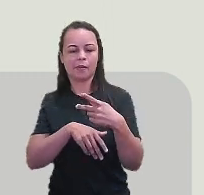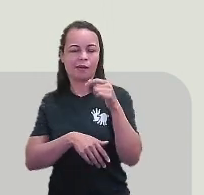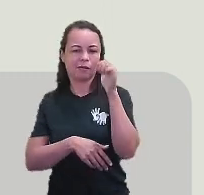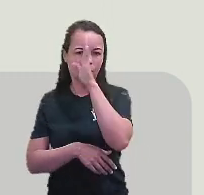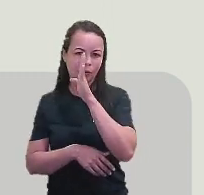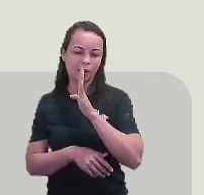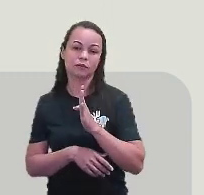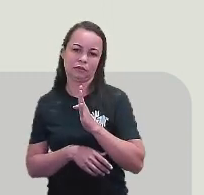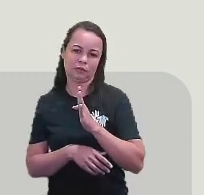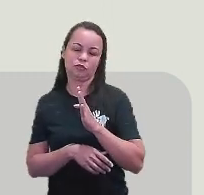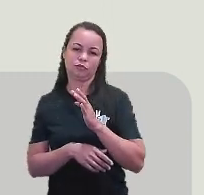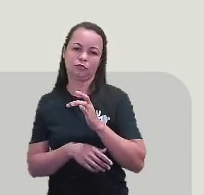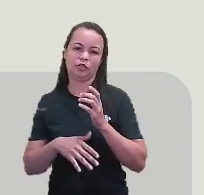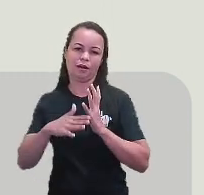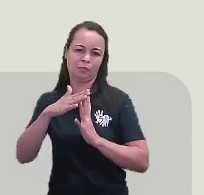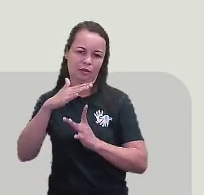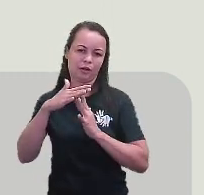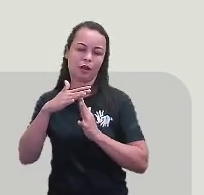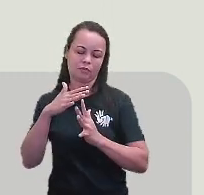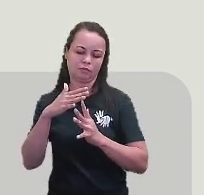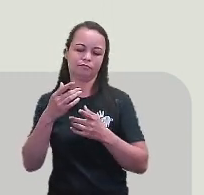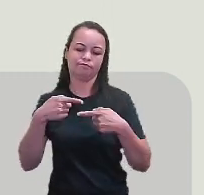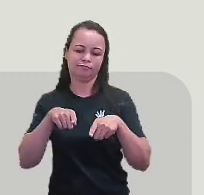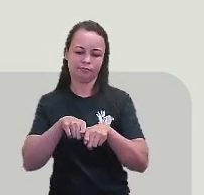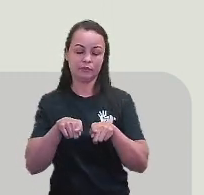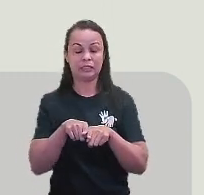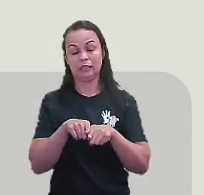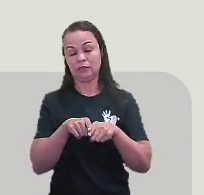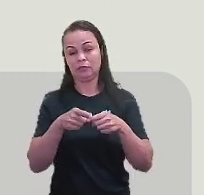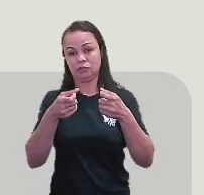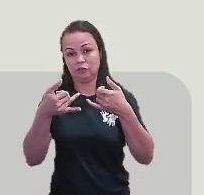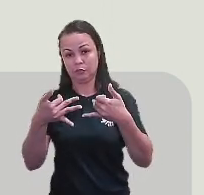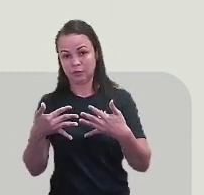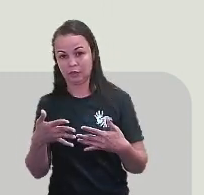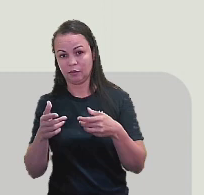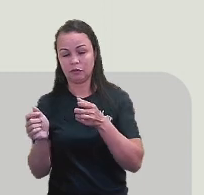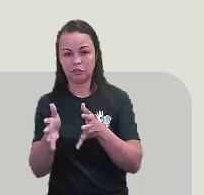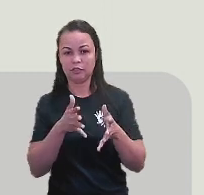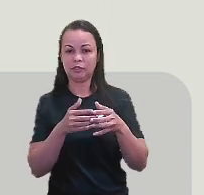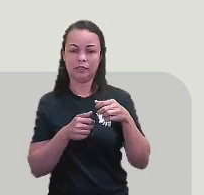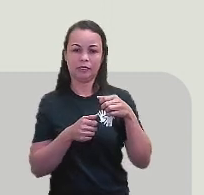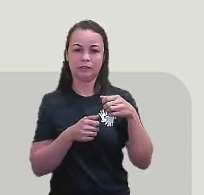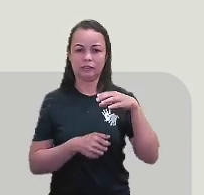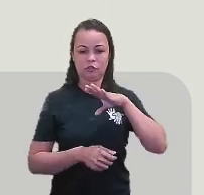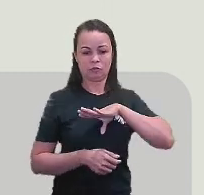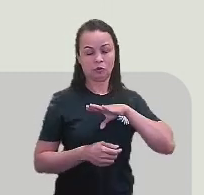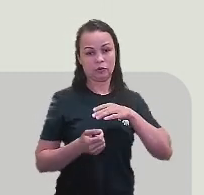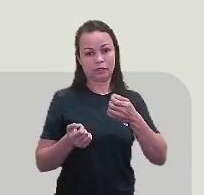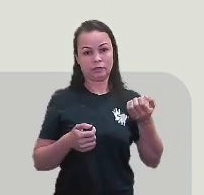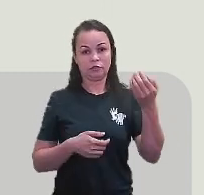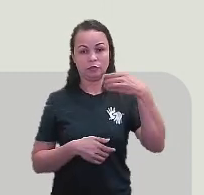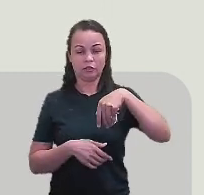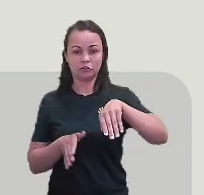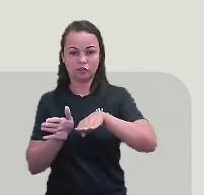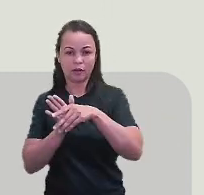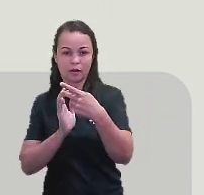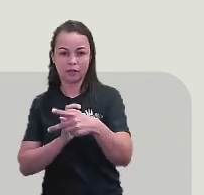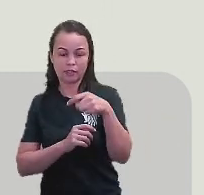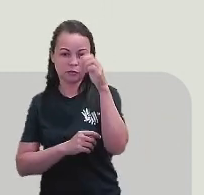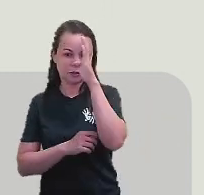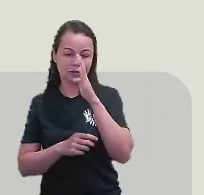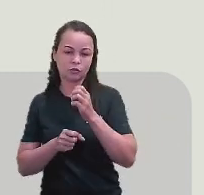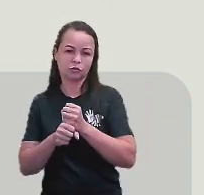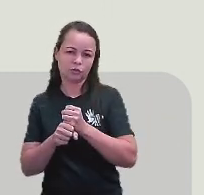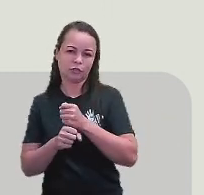Brasil, já é uma migração. Então, citamos que as migrações brasileiras, né, para o Brasil começaram no ano de 1500, com a chegada